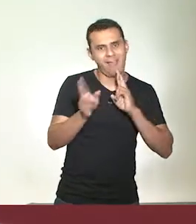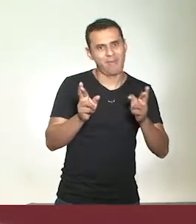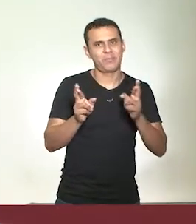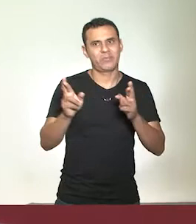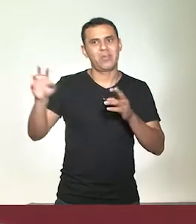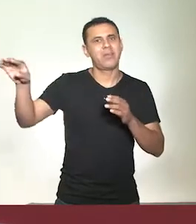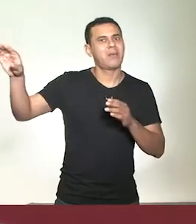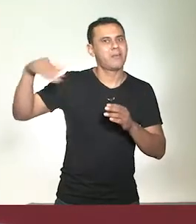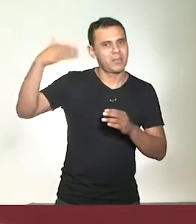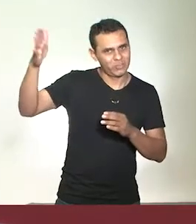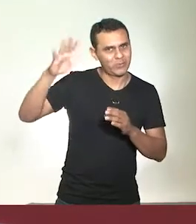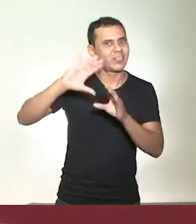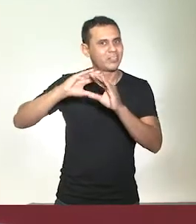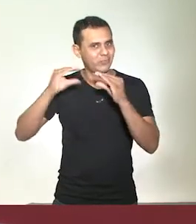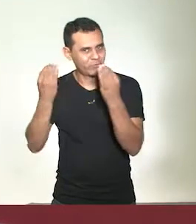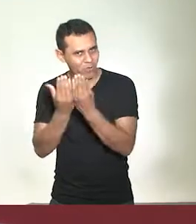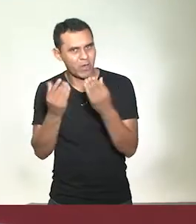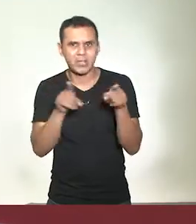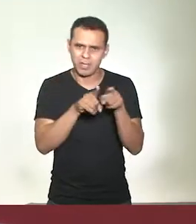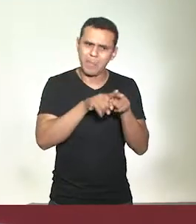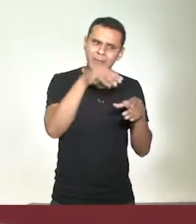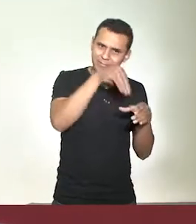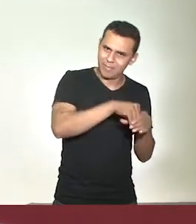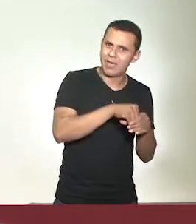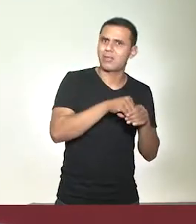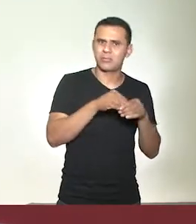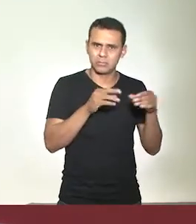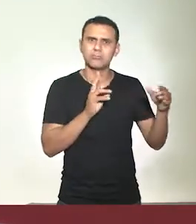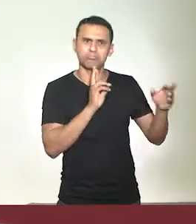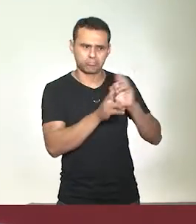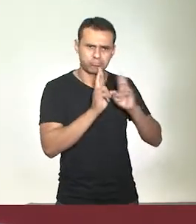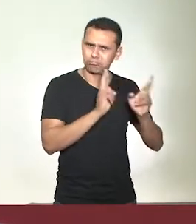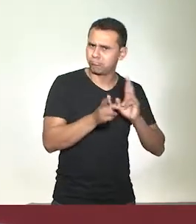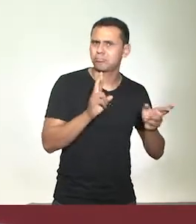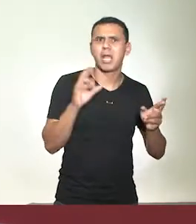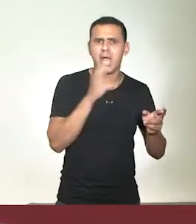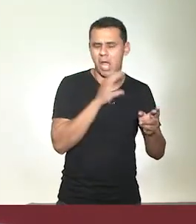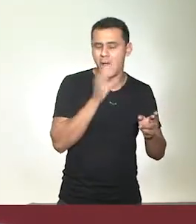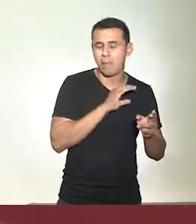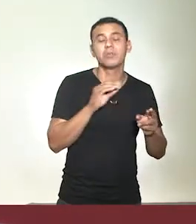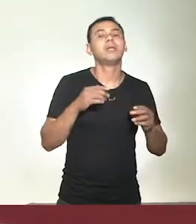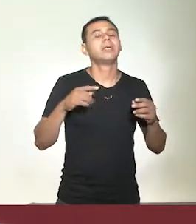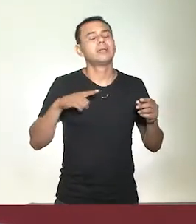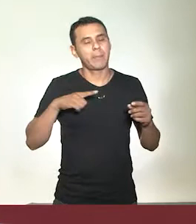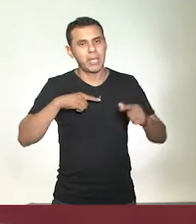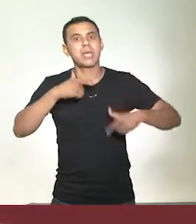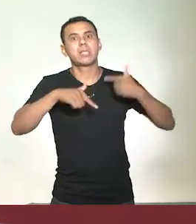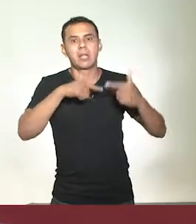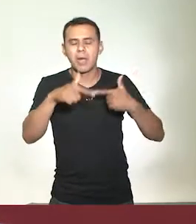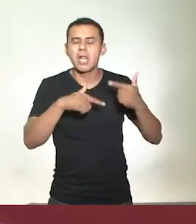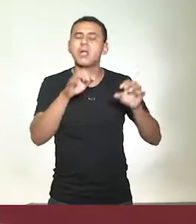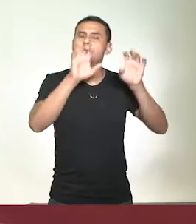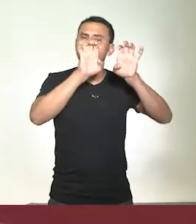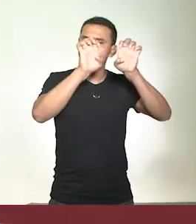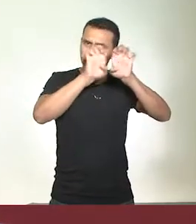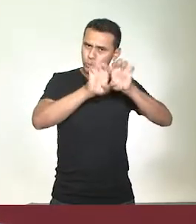resposta mais efetiva tanta comunidade interna como externa e estamos trabalhando uma reestruturação